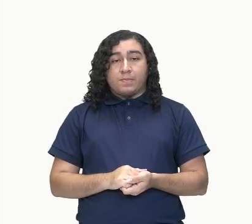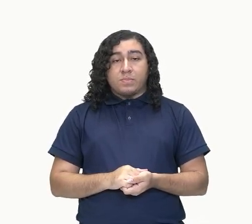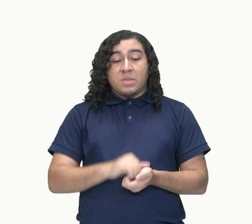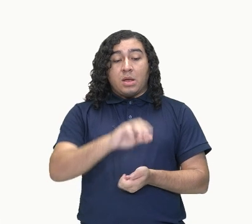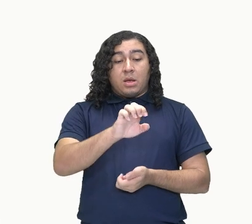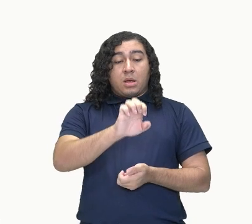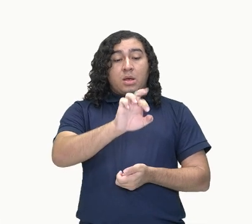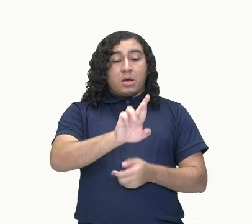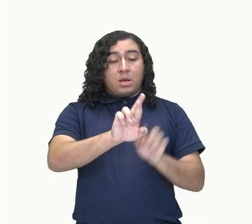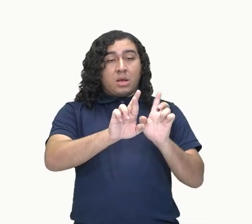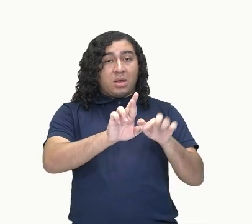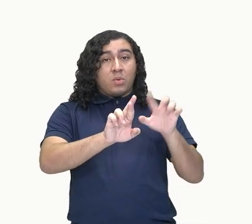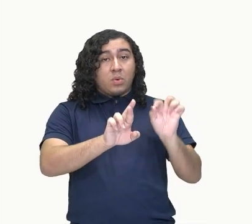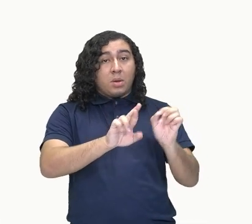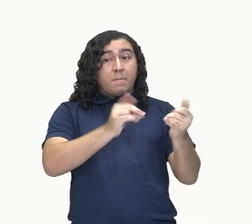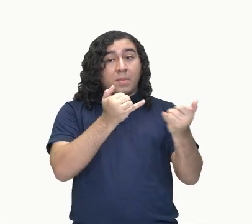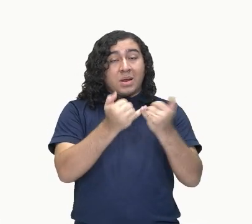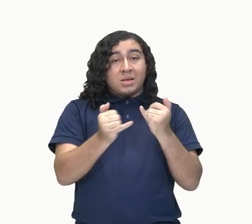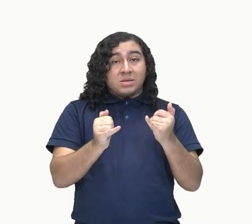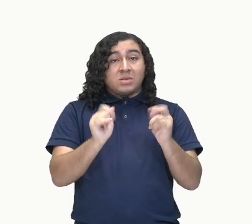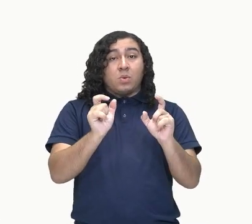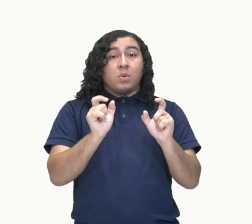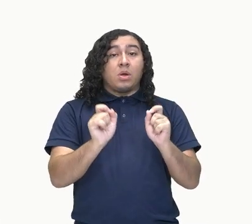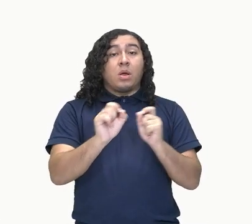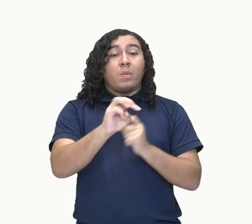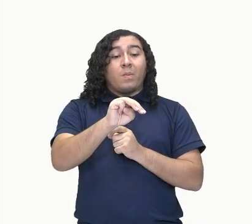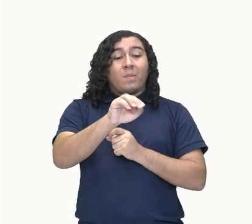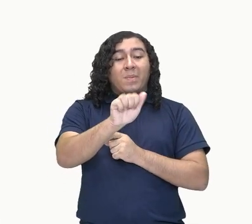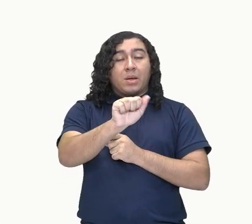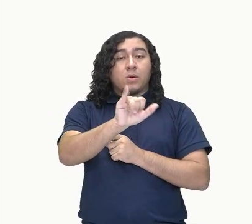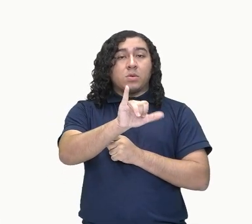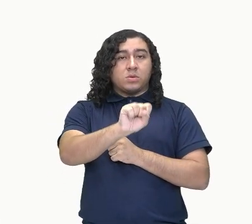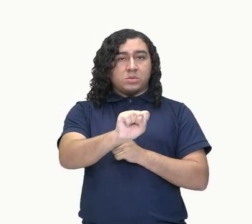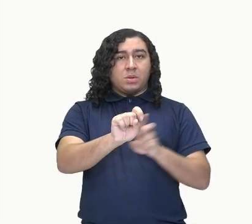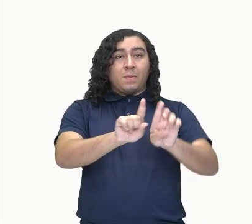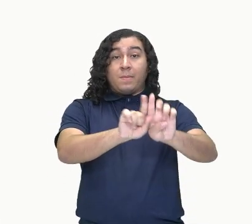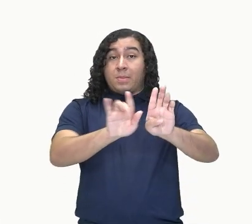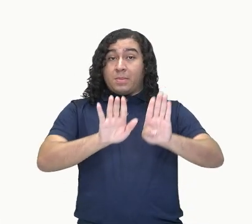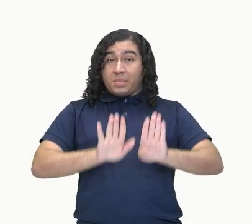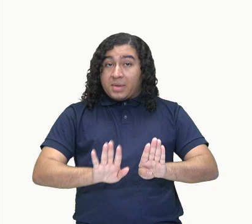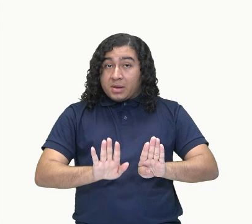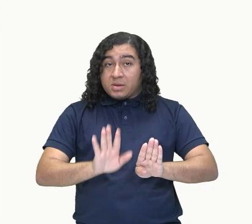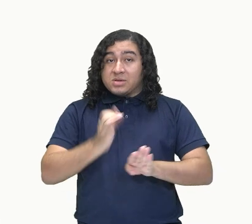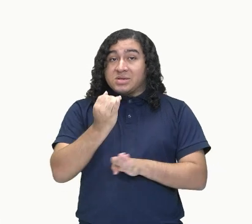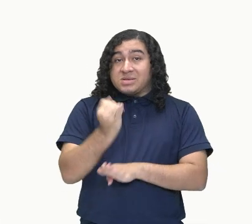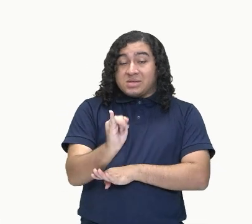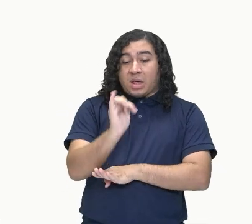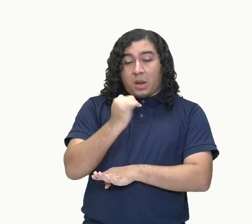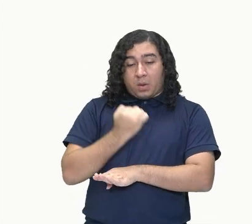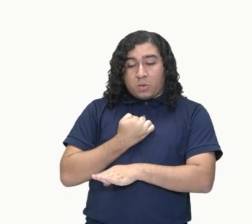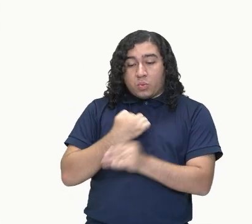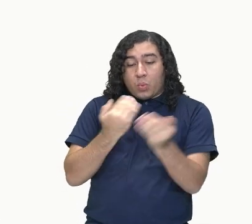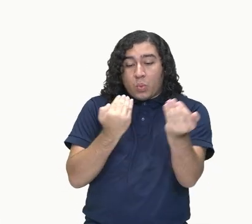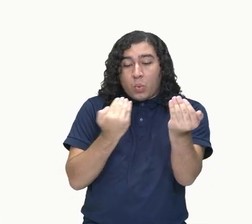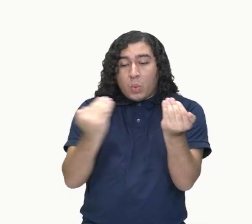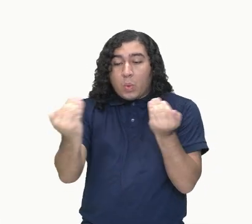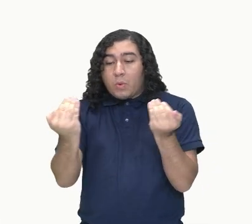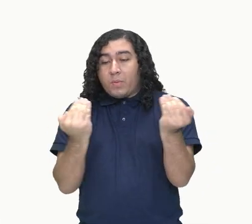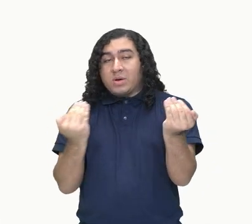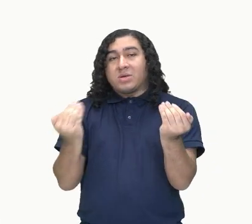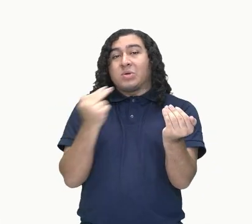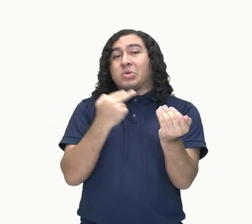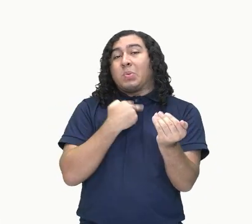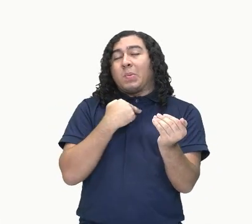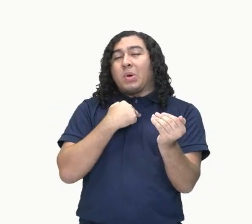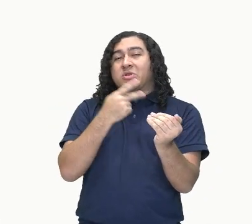para vocês, é como se fosse o nosso mais. Só que, se eu estou comparando, eu não posso falar